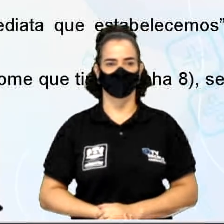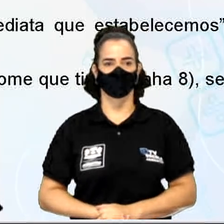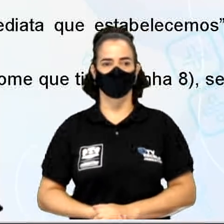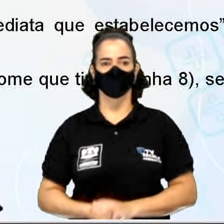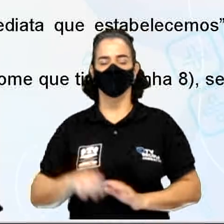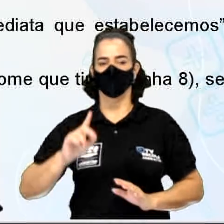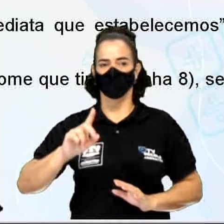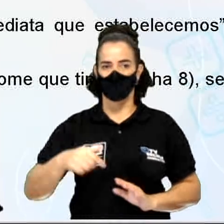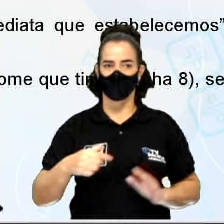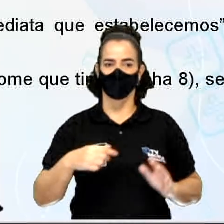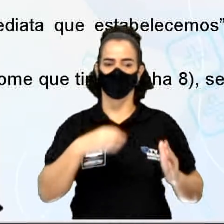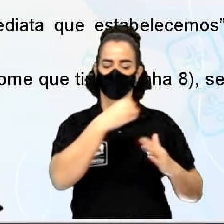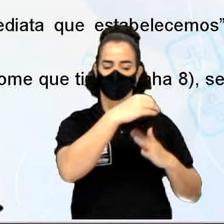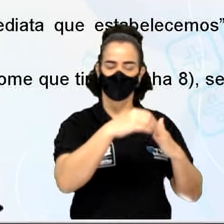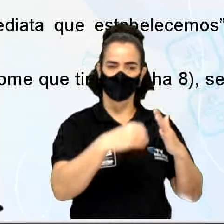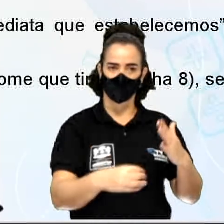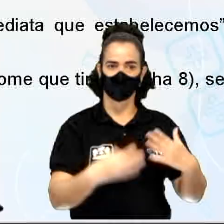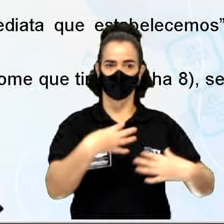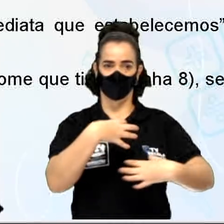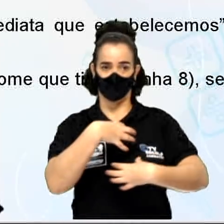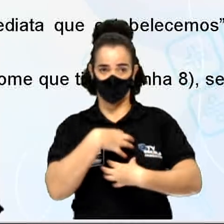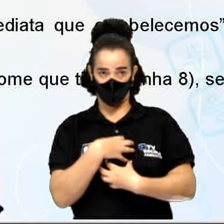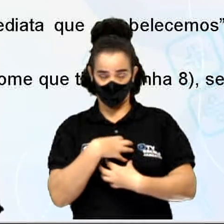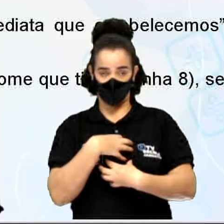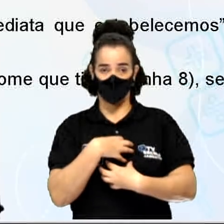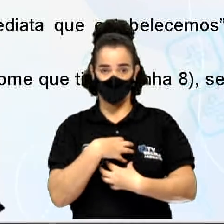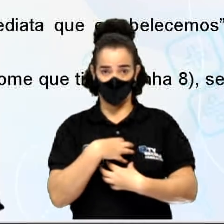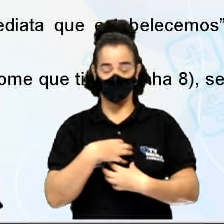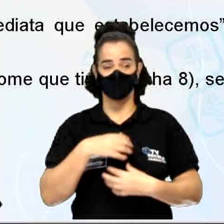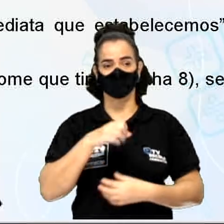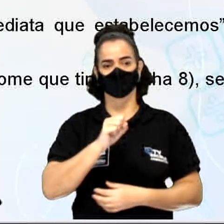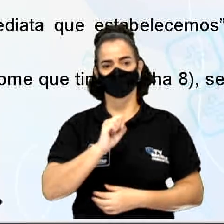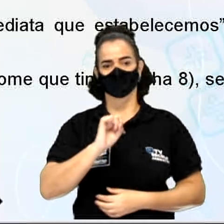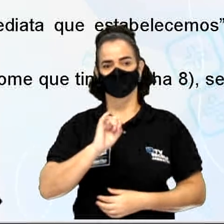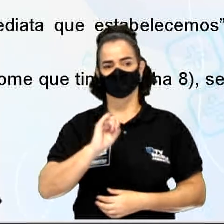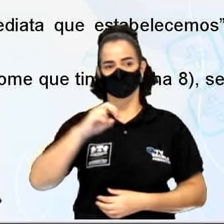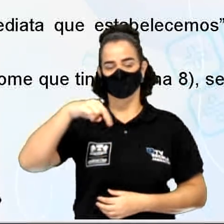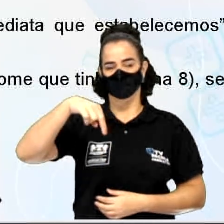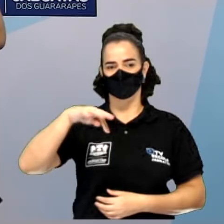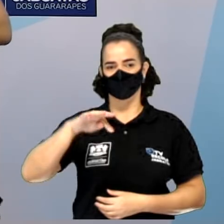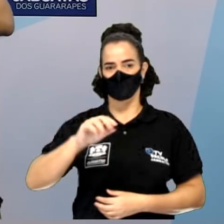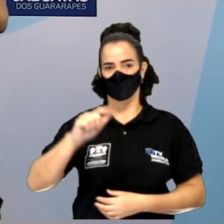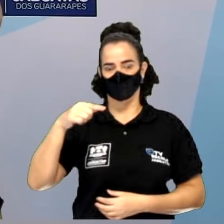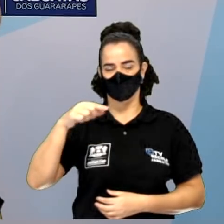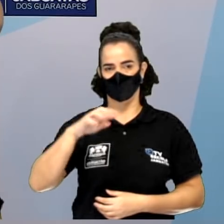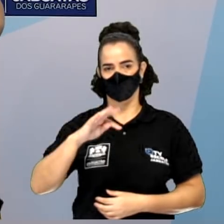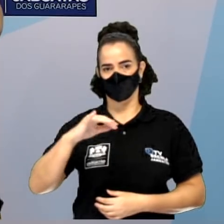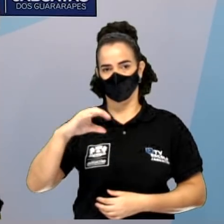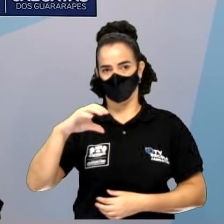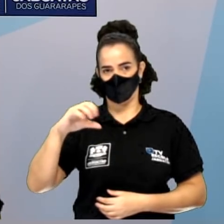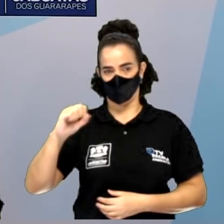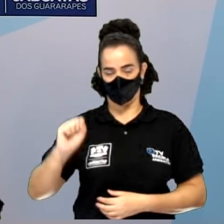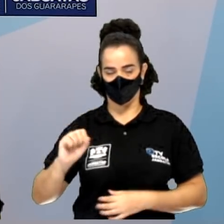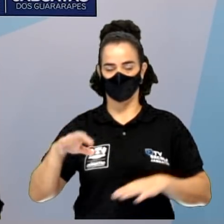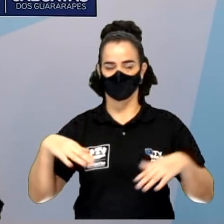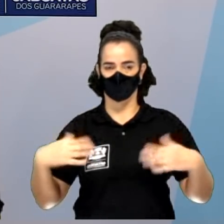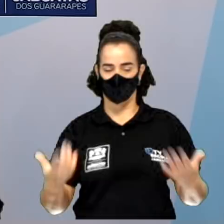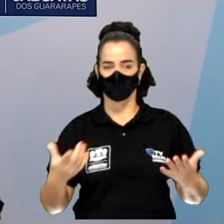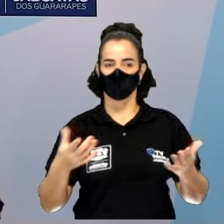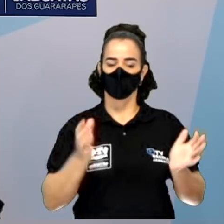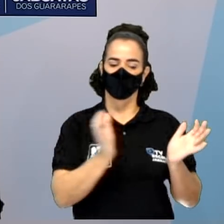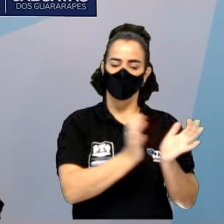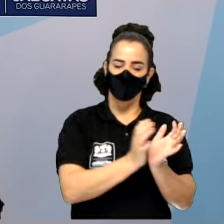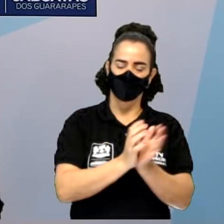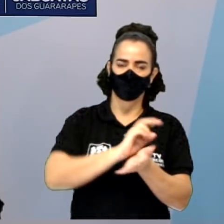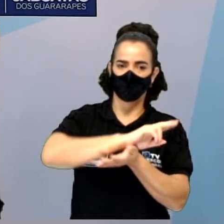sintáticos semânticos, é correto afirmar. Pessoal, elementos sintáticos semânticos, tá? Estou falando de função sintática,